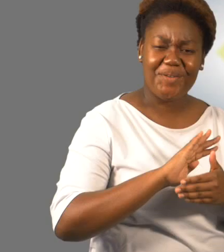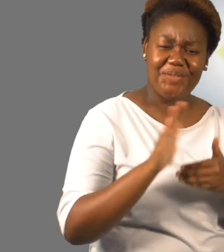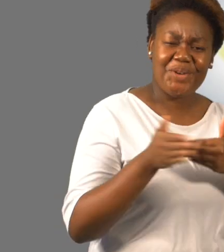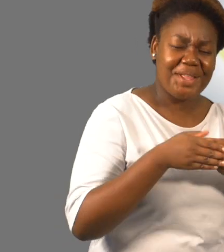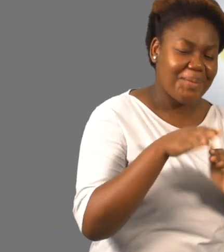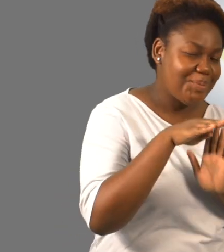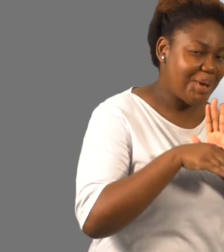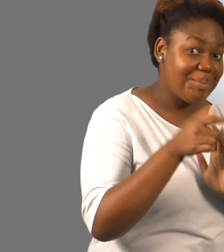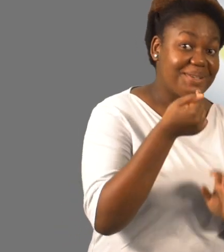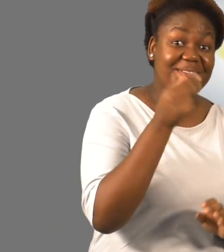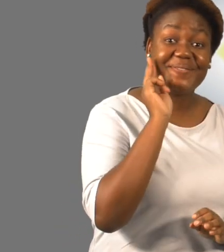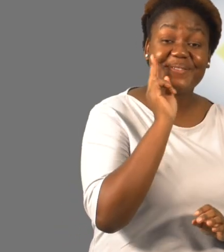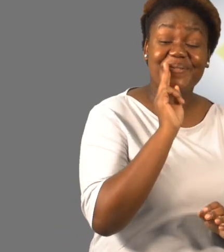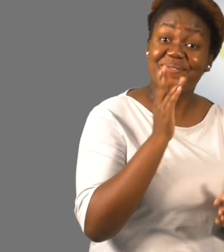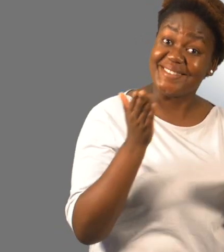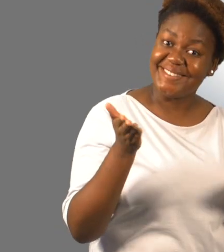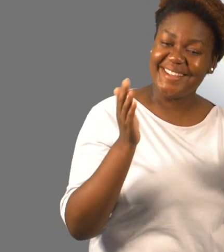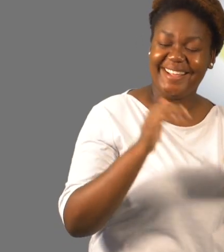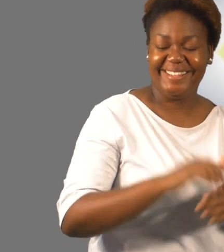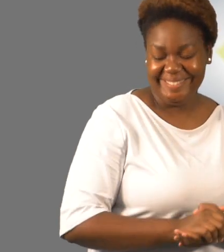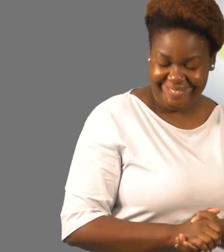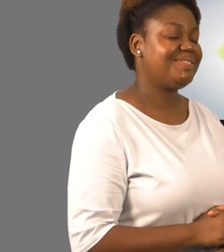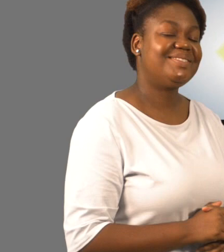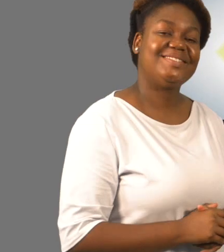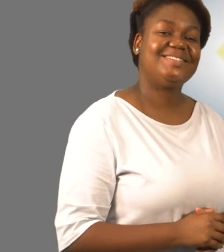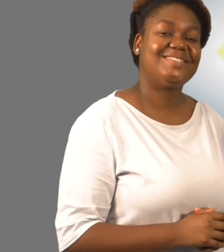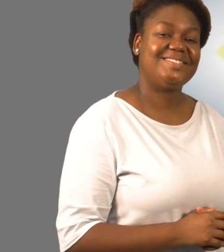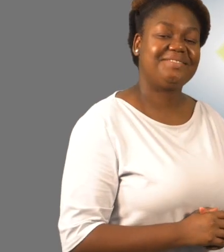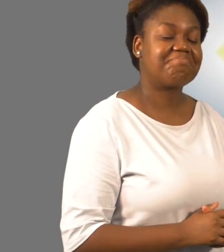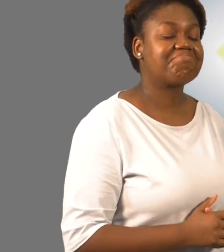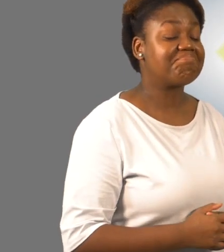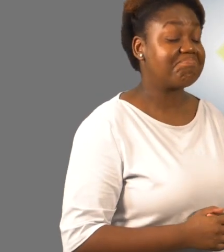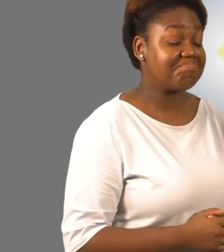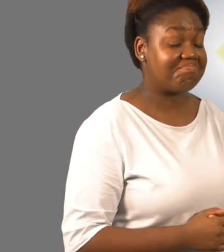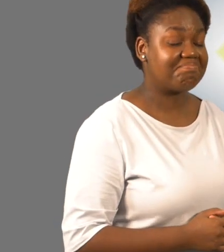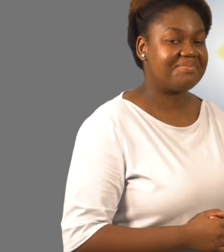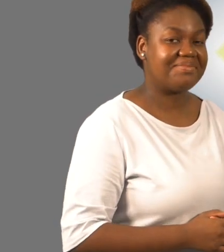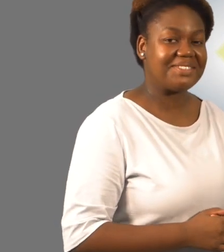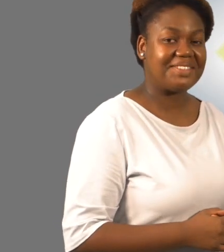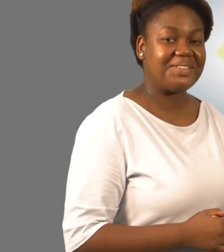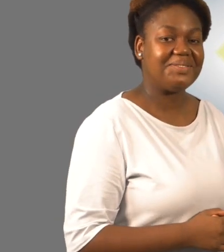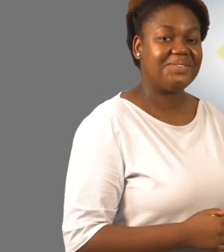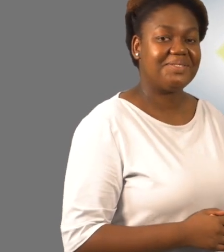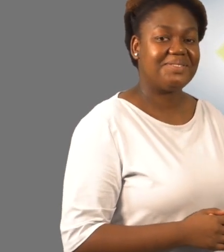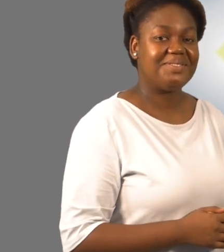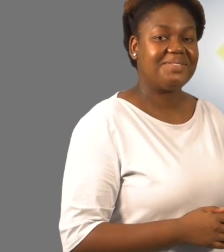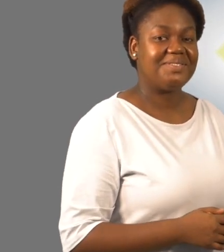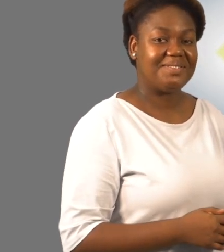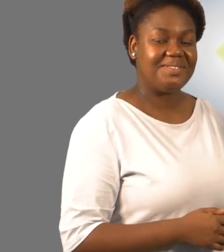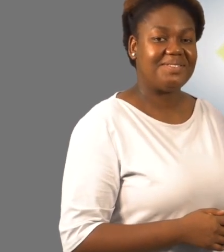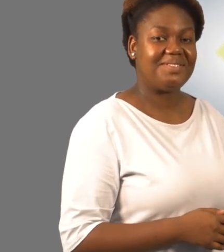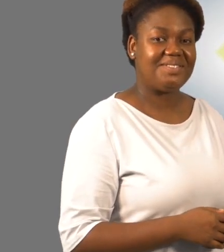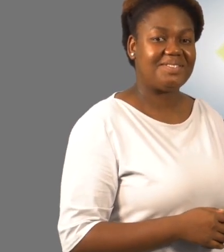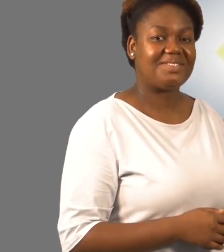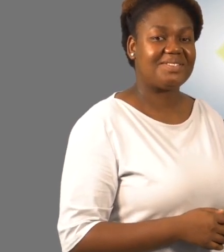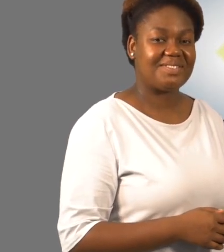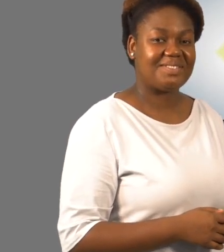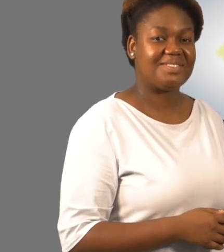Olá! Estamos de volta ao programa da TV surdo. O primeiro bloco esteve voltado à língua de sinais.